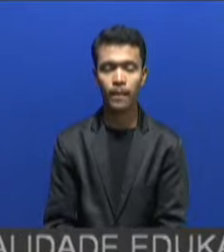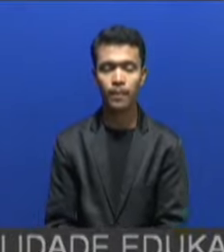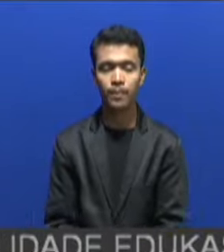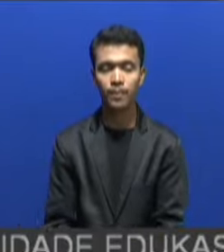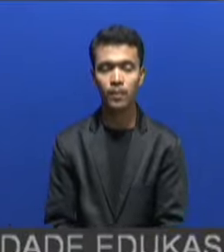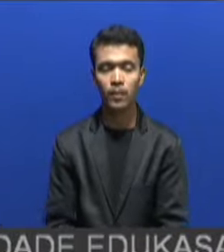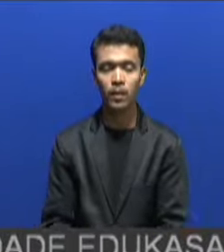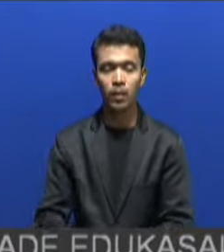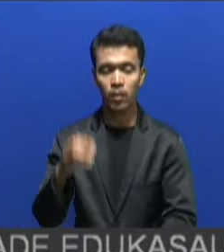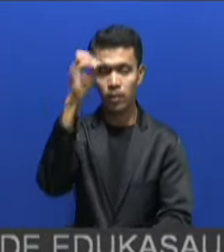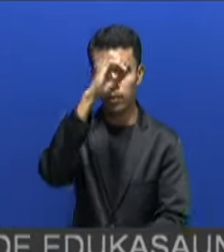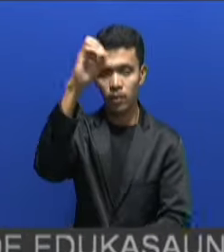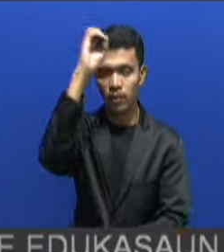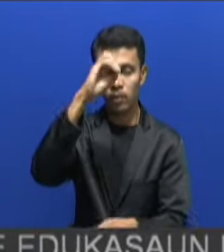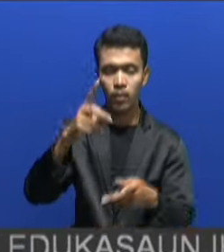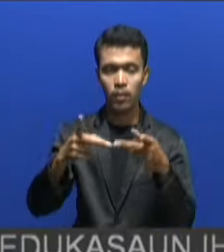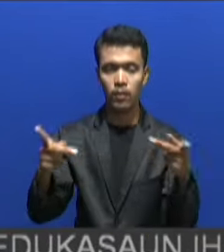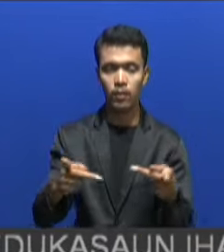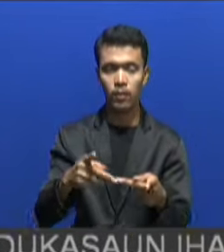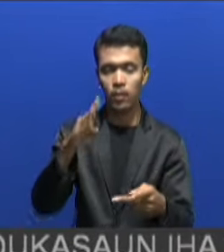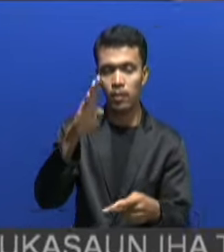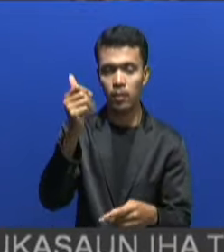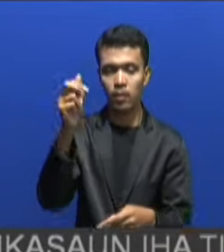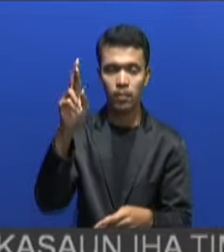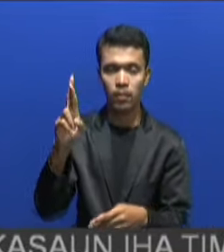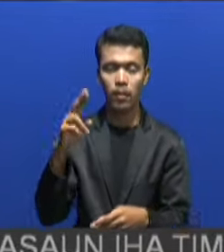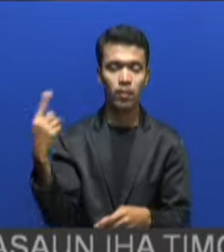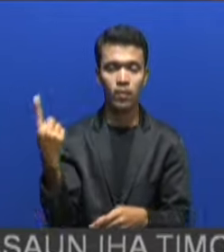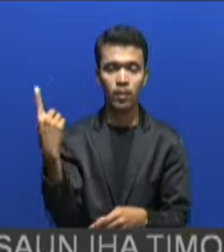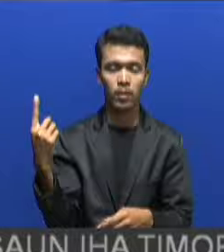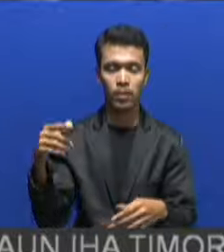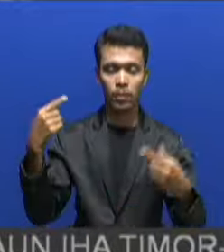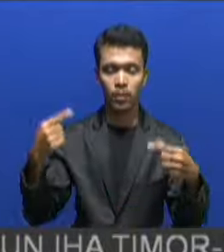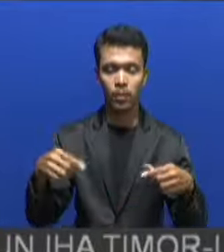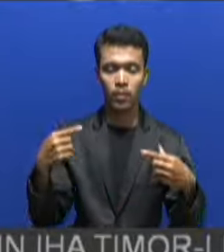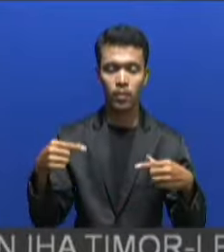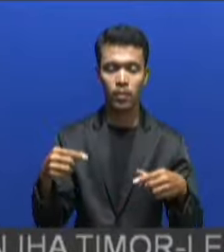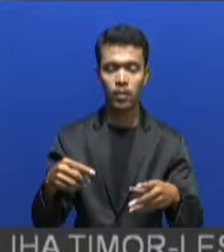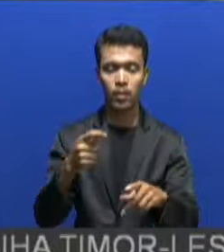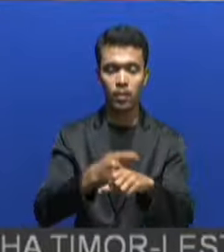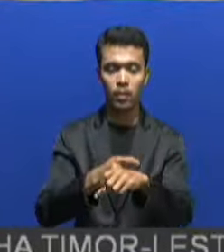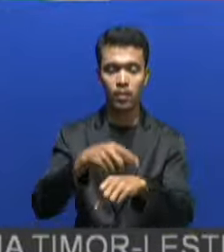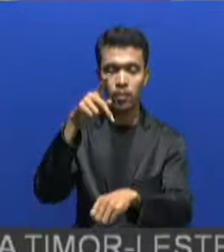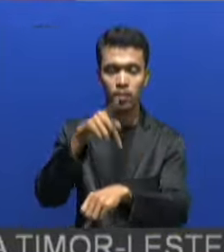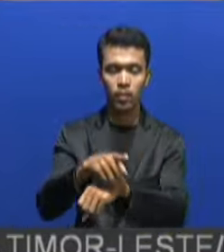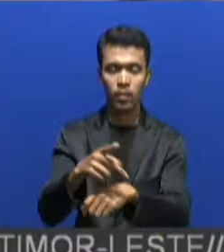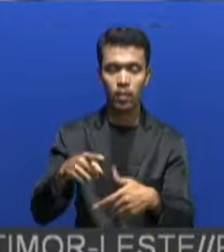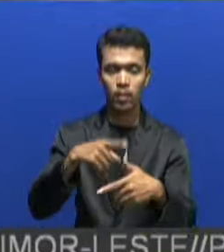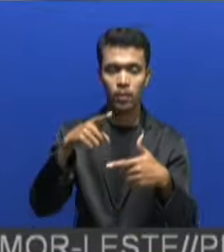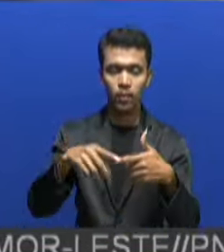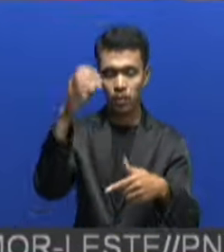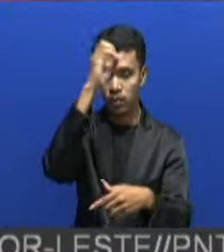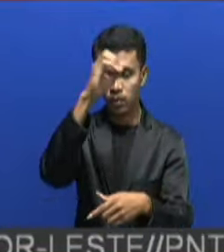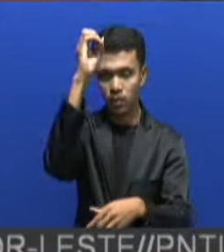Amaral. Hala Operação Bafat em bar no karaoke Sira nebe sempre hala barulho e a tempo calan. Durante a operação,